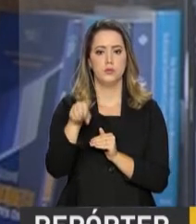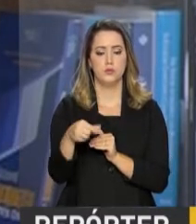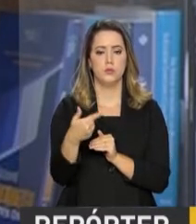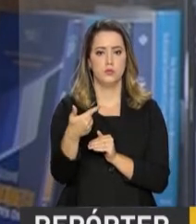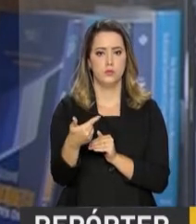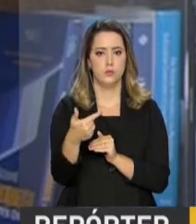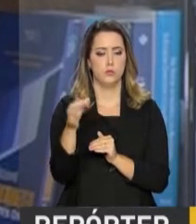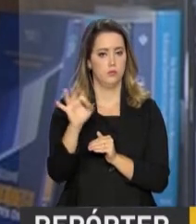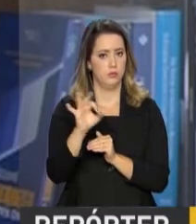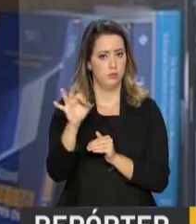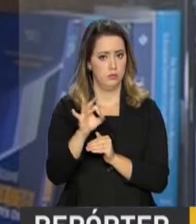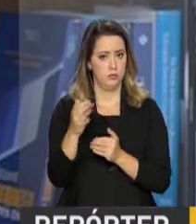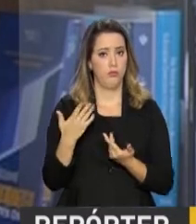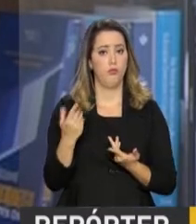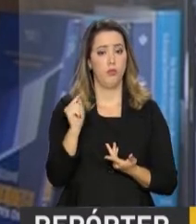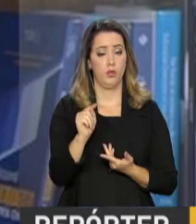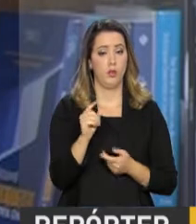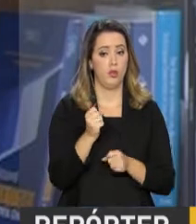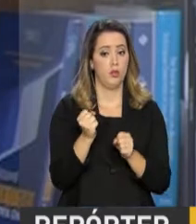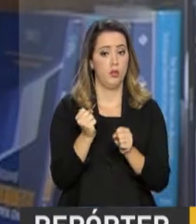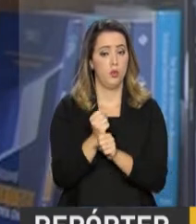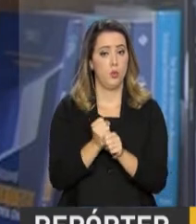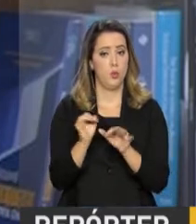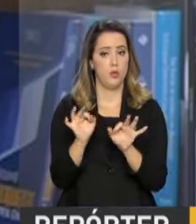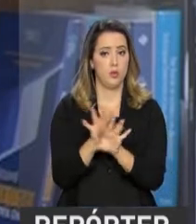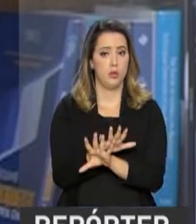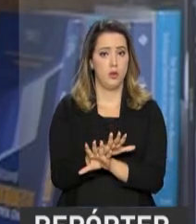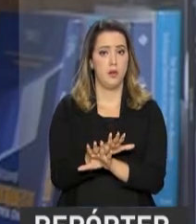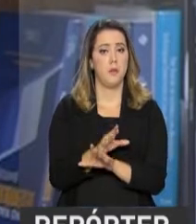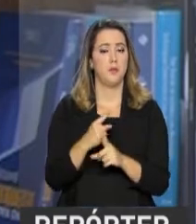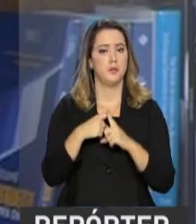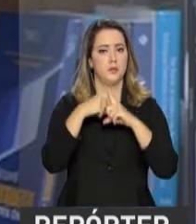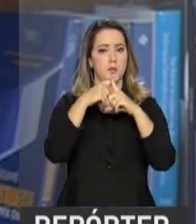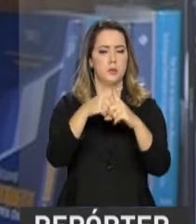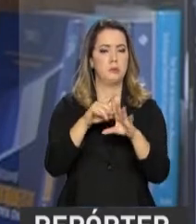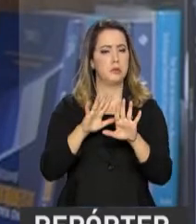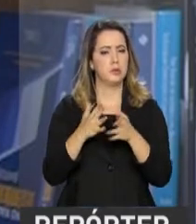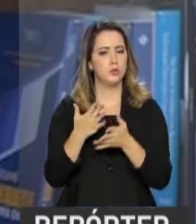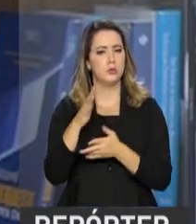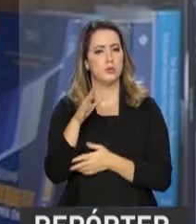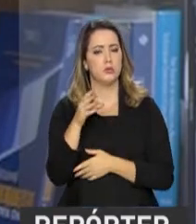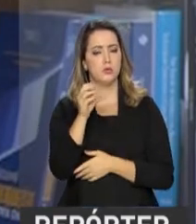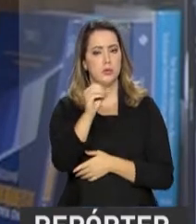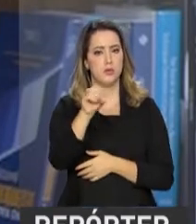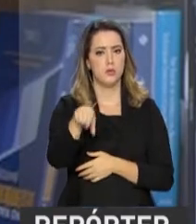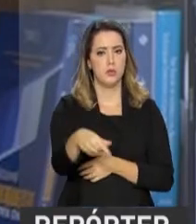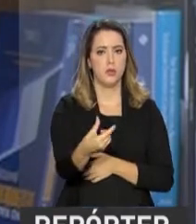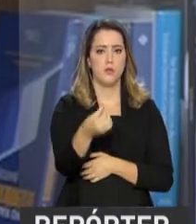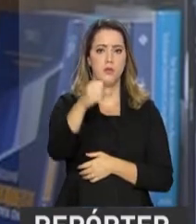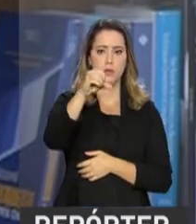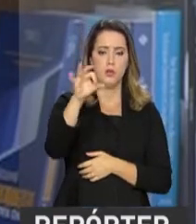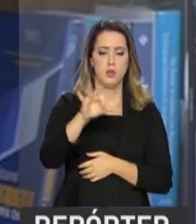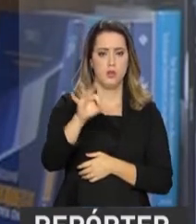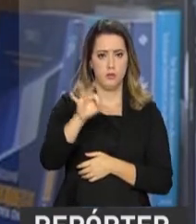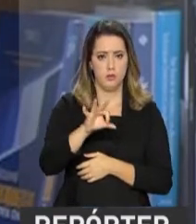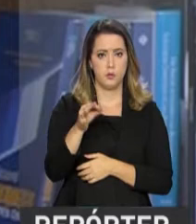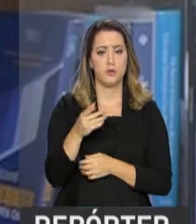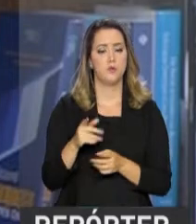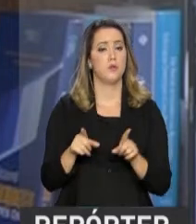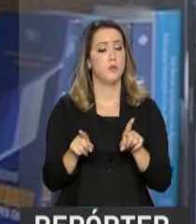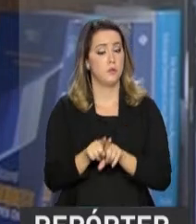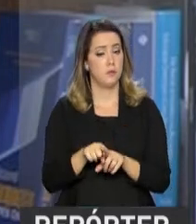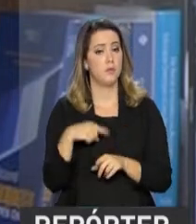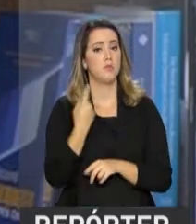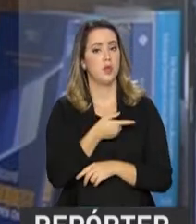0,2, né? E o ano terminando positivo na ordem de 0,9 a 1%. Isso é um